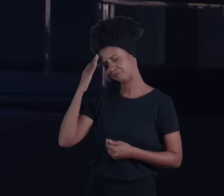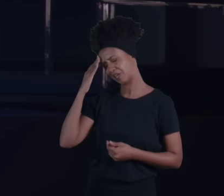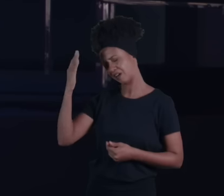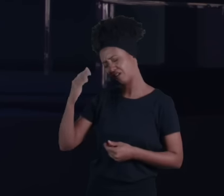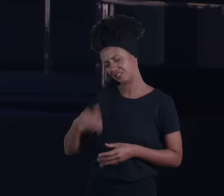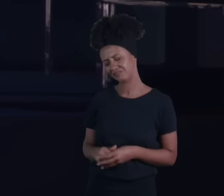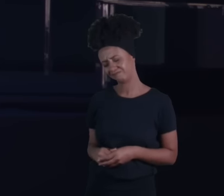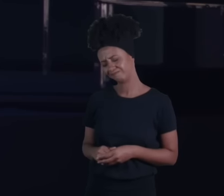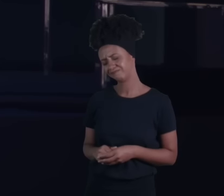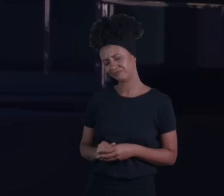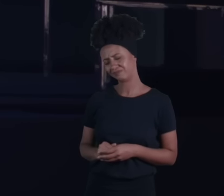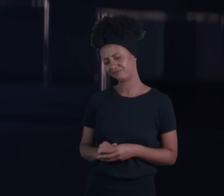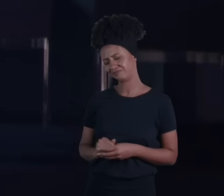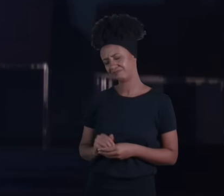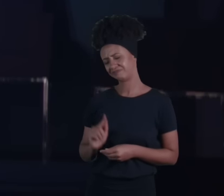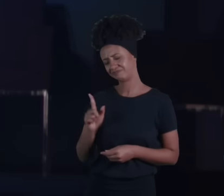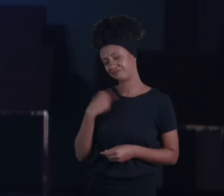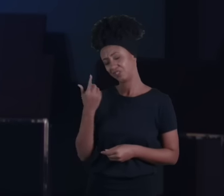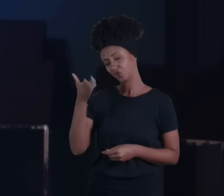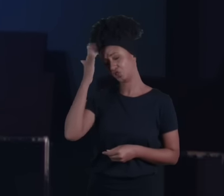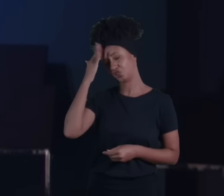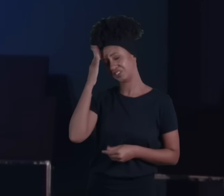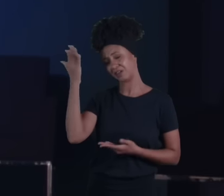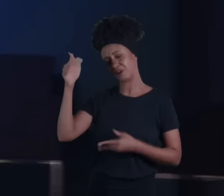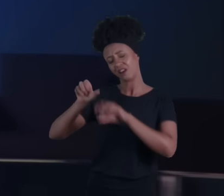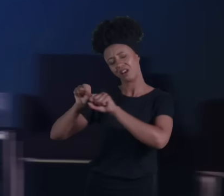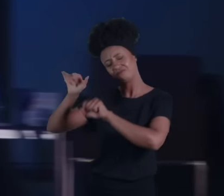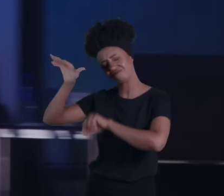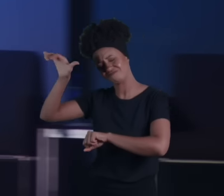porque o nosso nome está escrito no livro da vida.